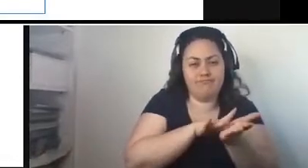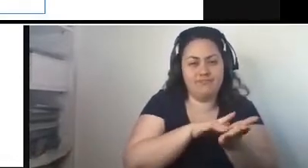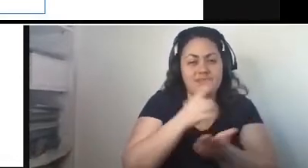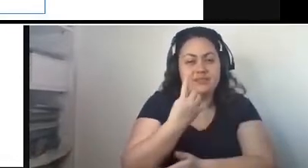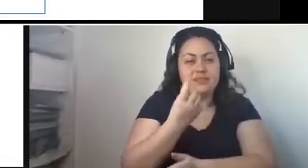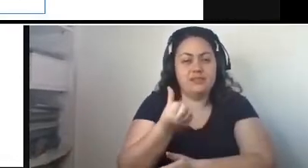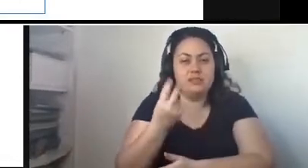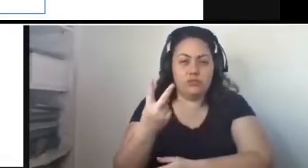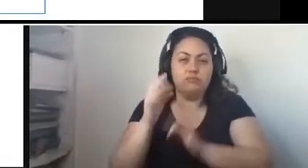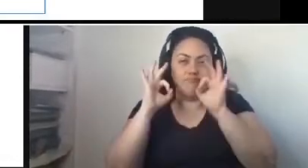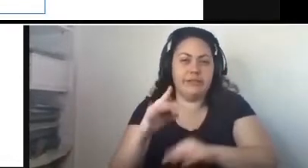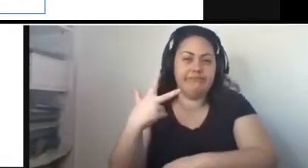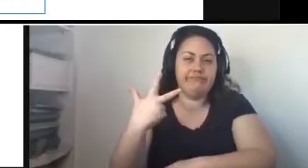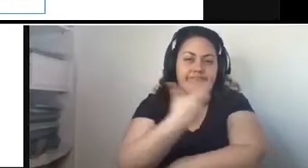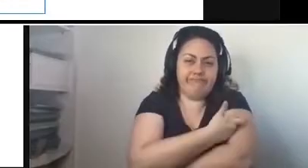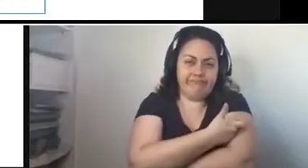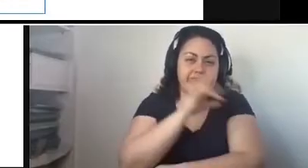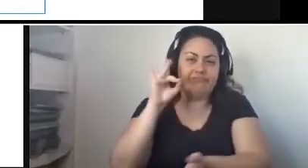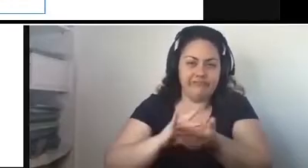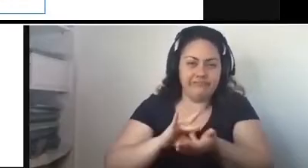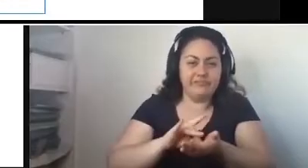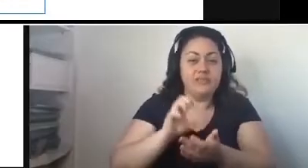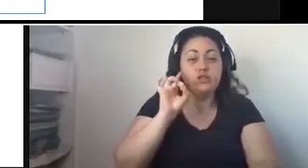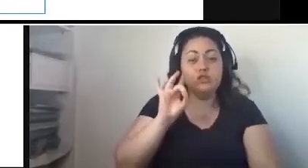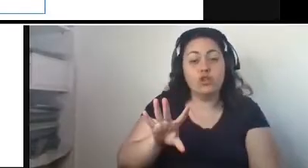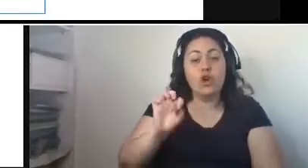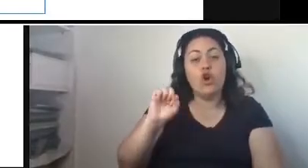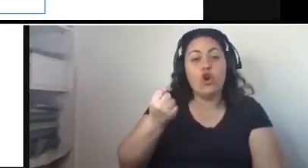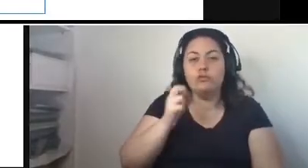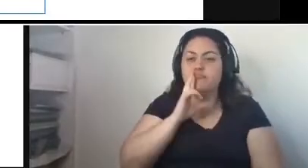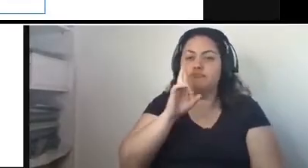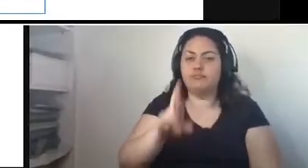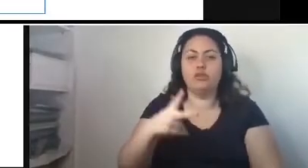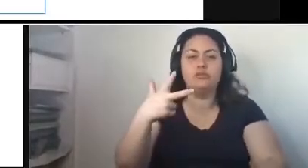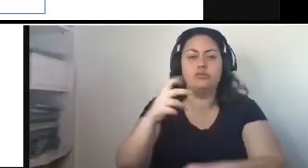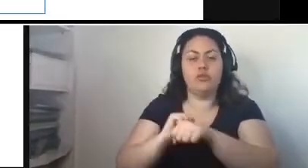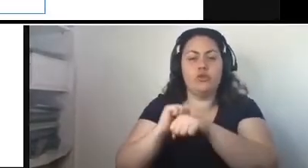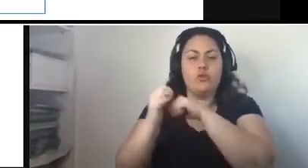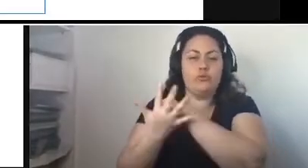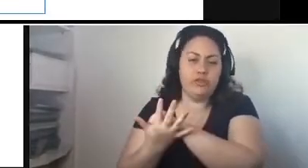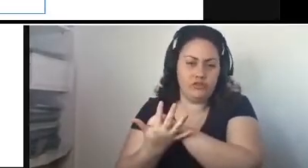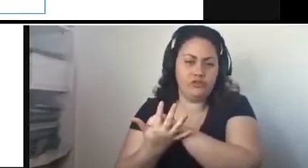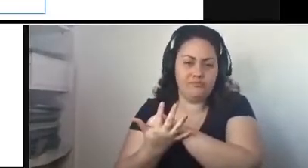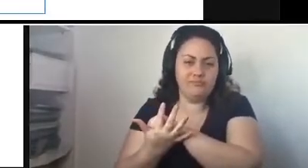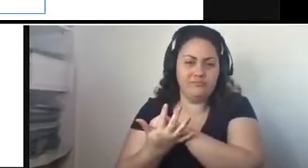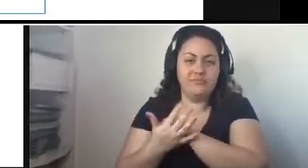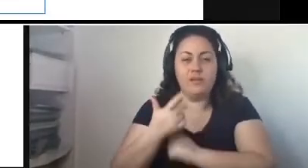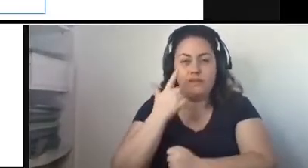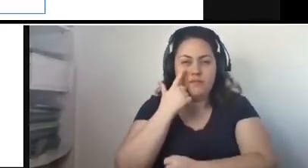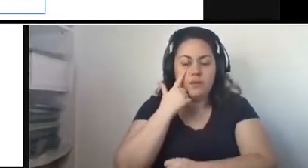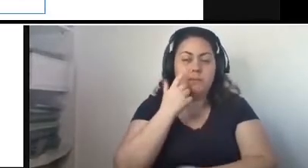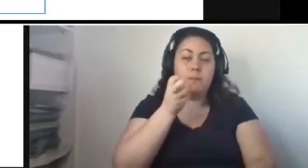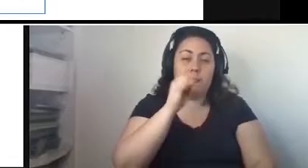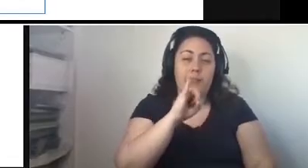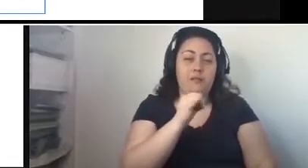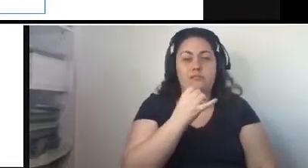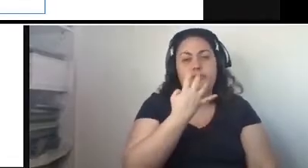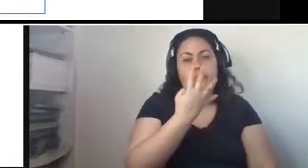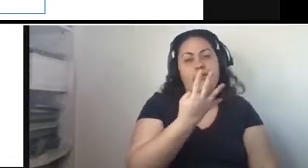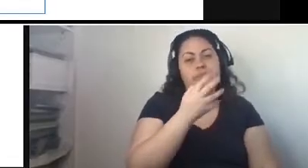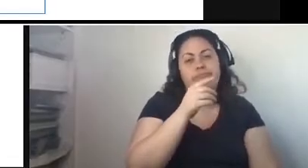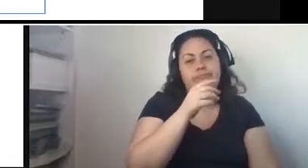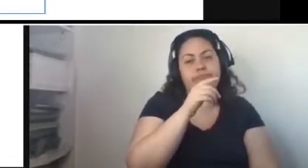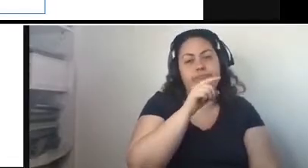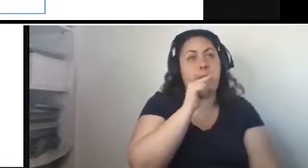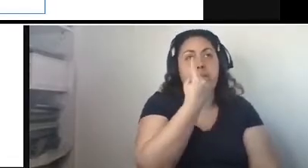só 8 fizeram a Covid-19. Isso significa, para cada 1.000 recebendo placebo, 70 tiveram